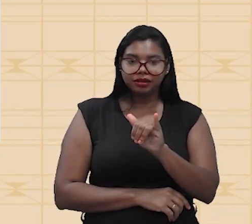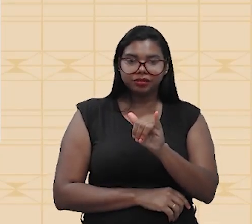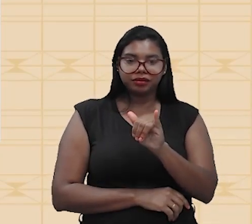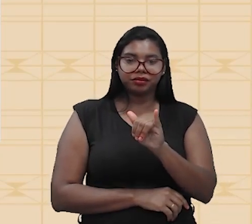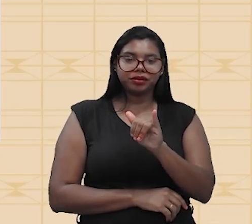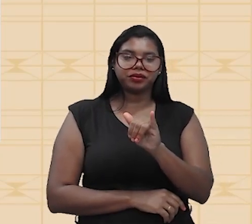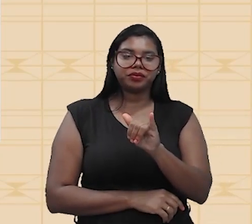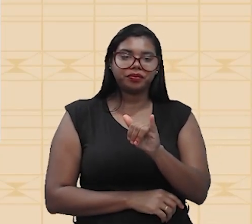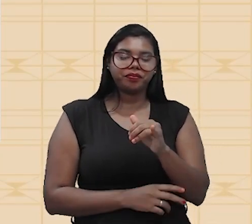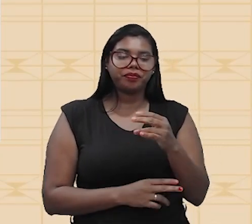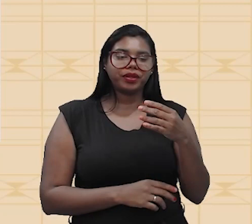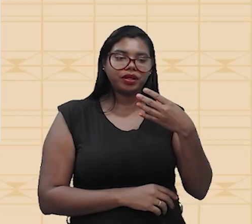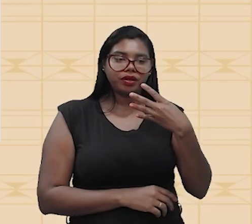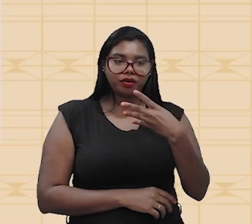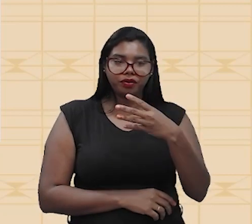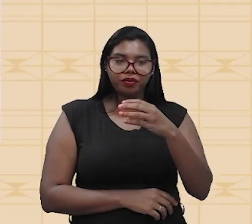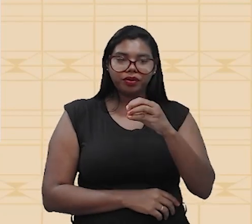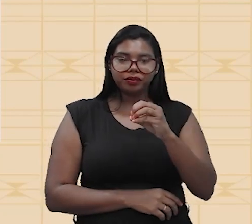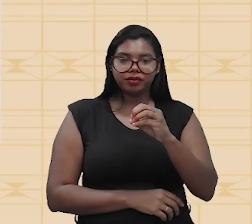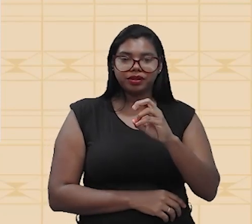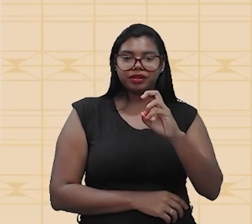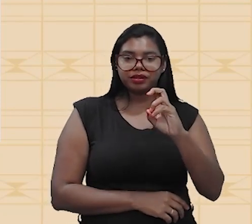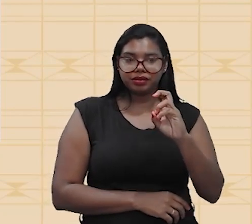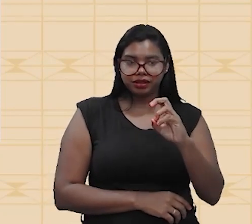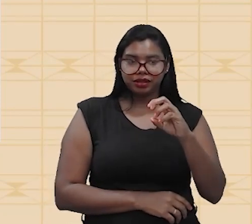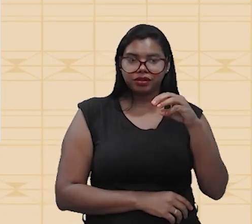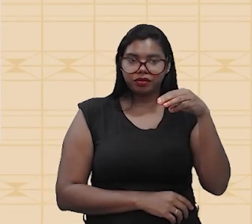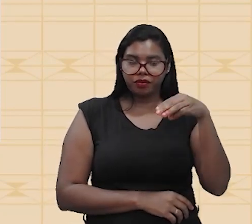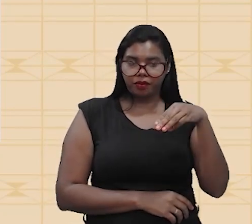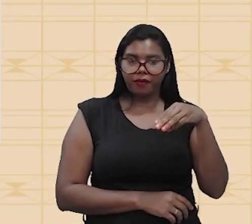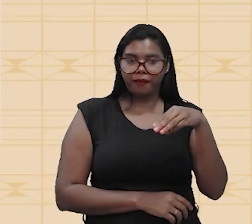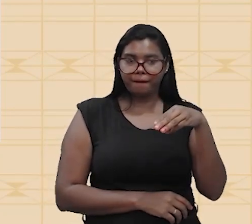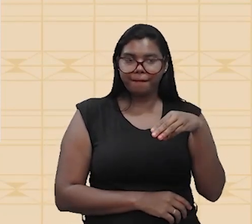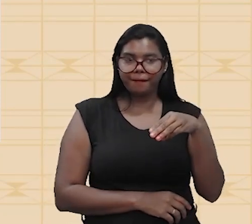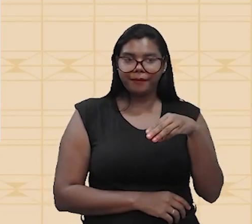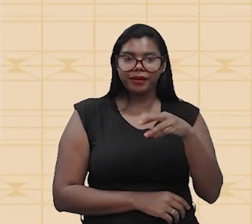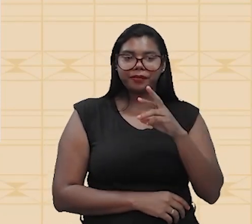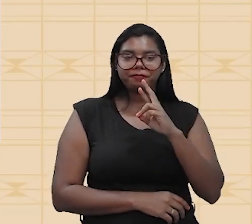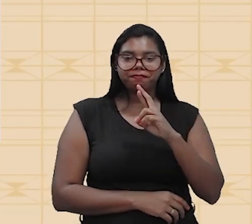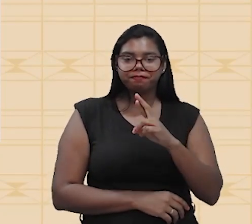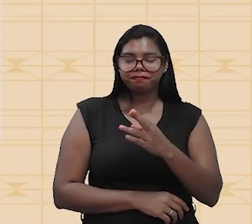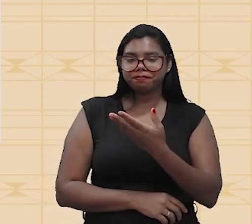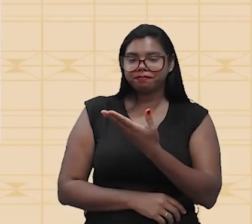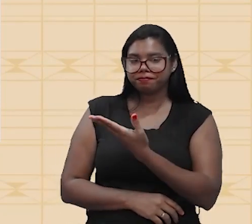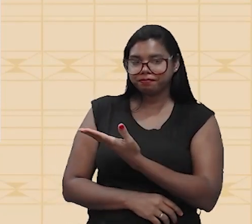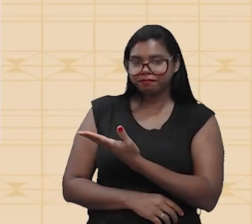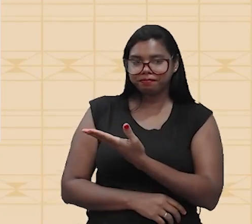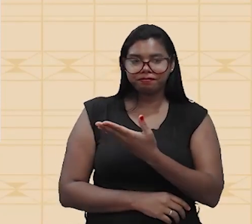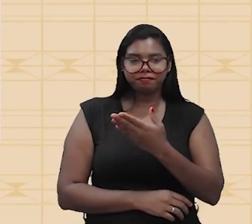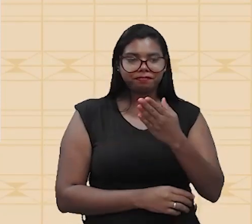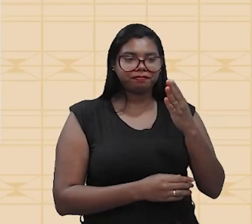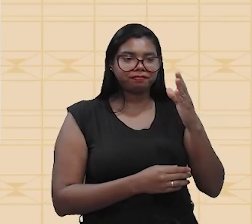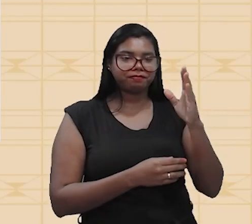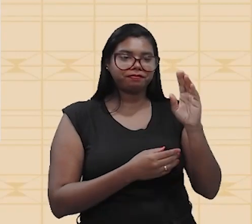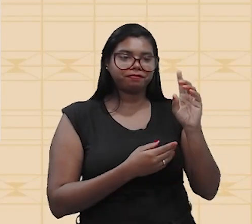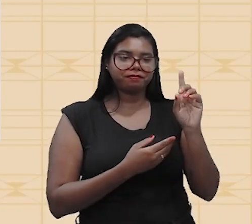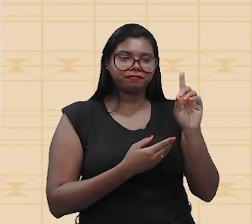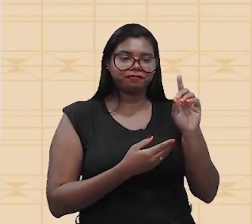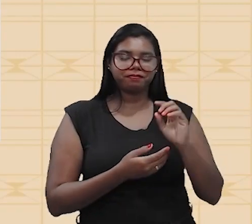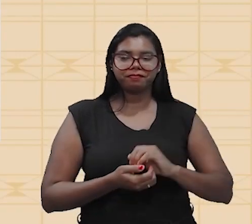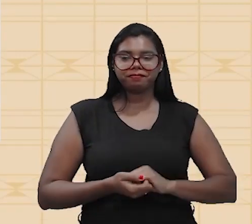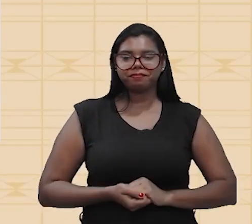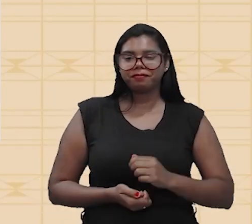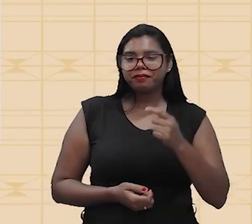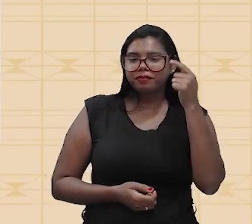ser 405 metros e a resposta está na letra D. Beleza? Agora pensa